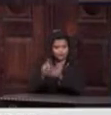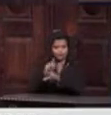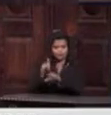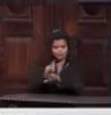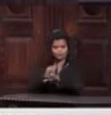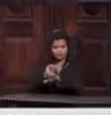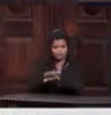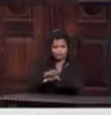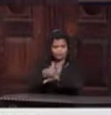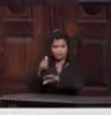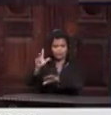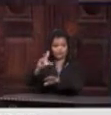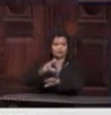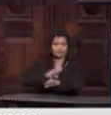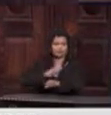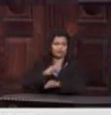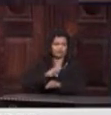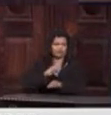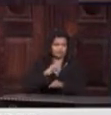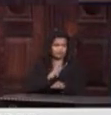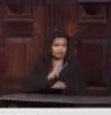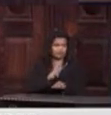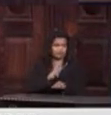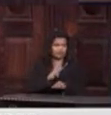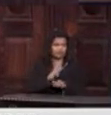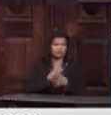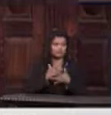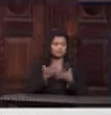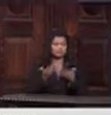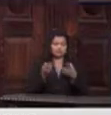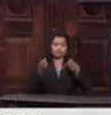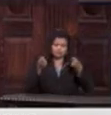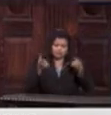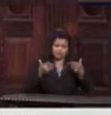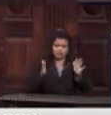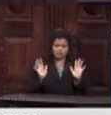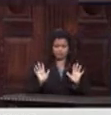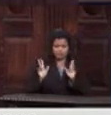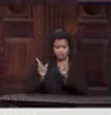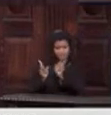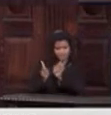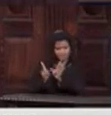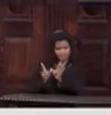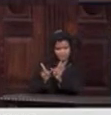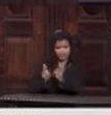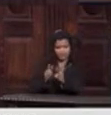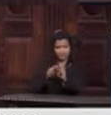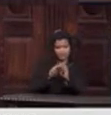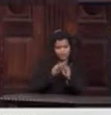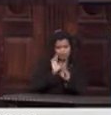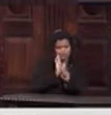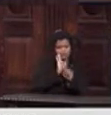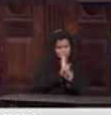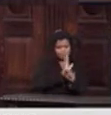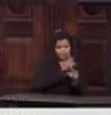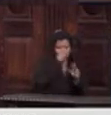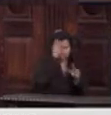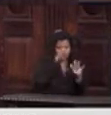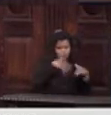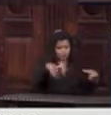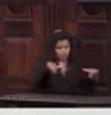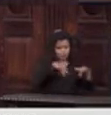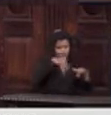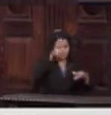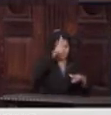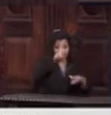para qualquer dinheiro, com o discurso do que aquilo ali, aquela atitude de governo, seria a